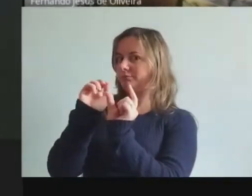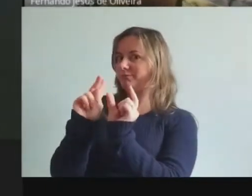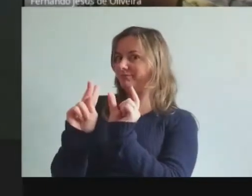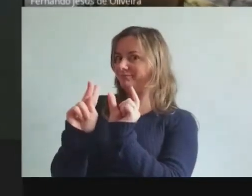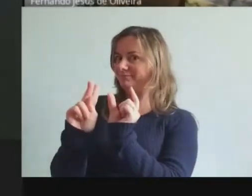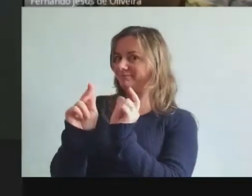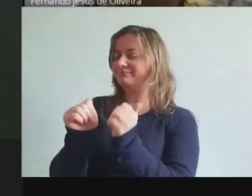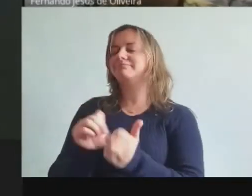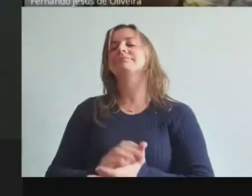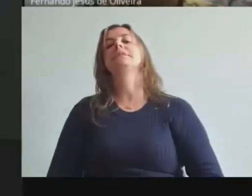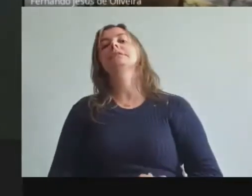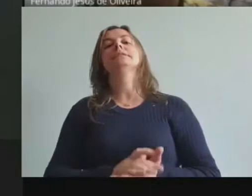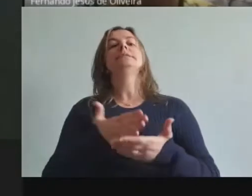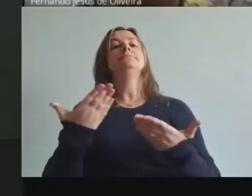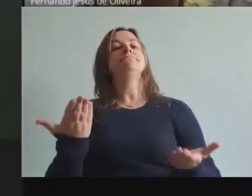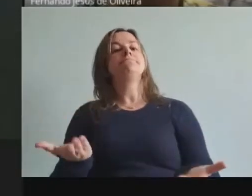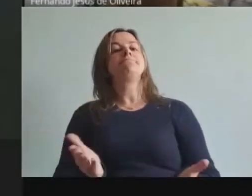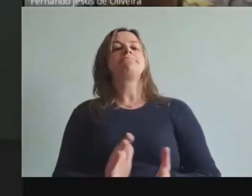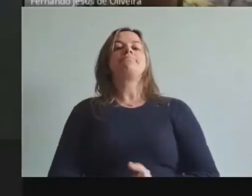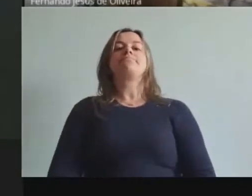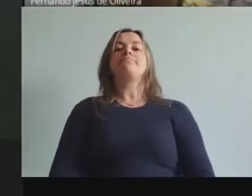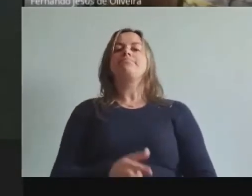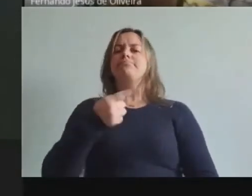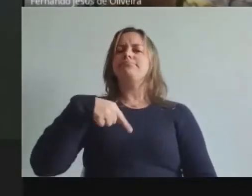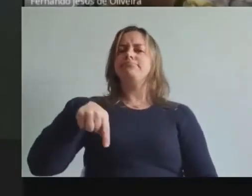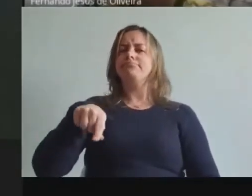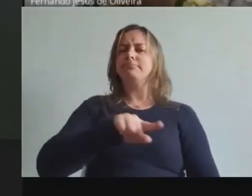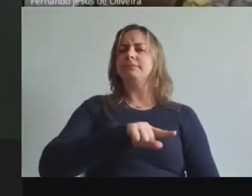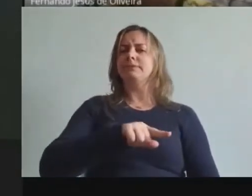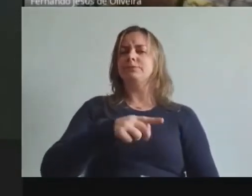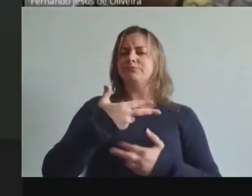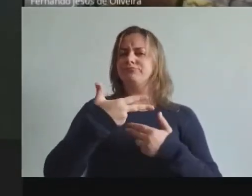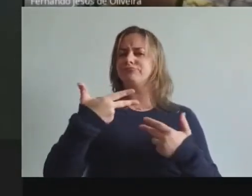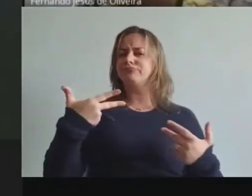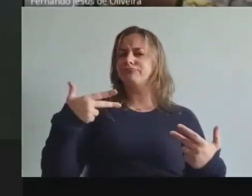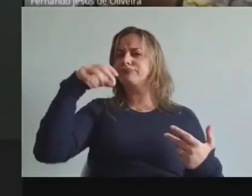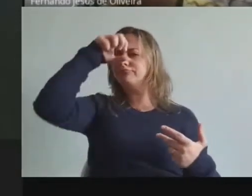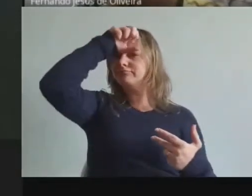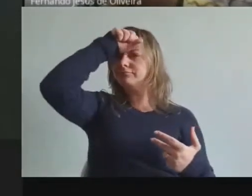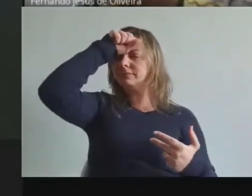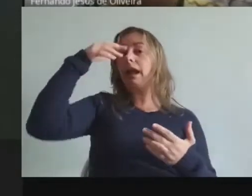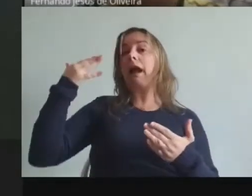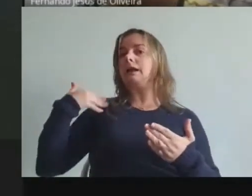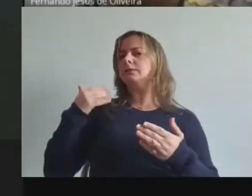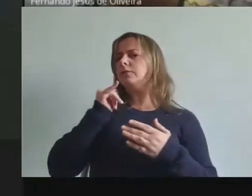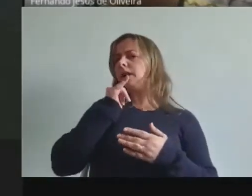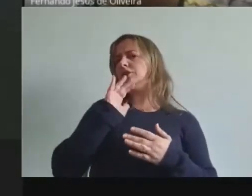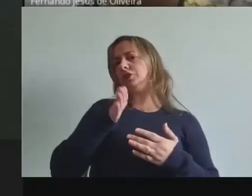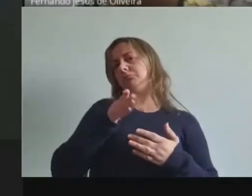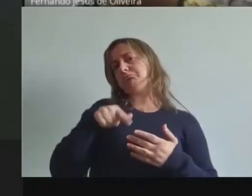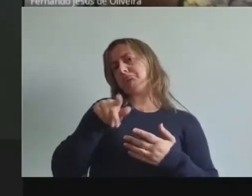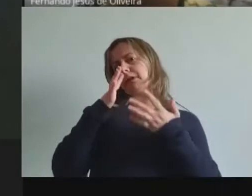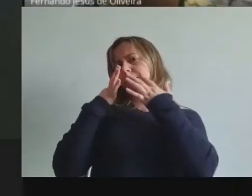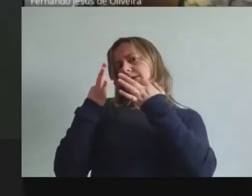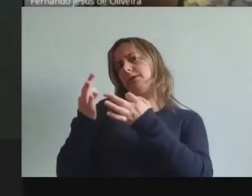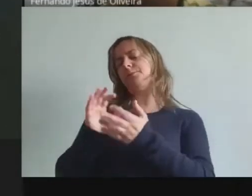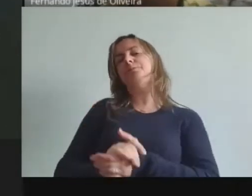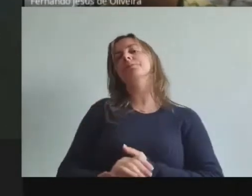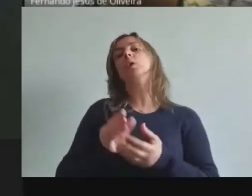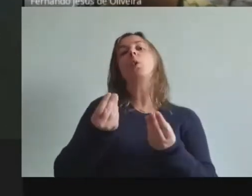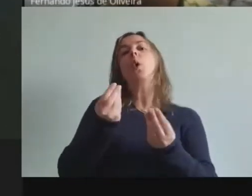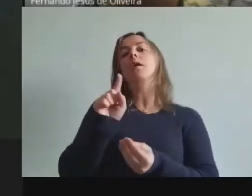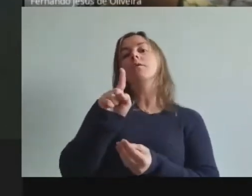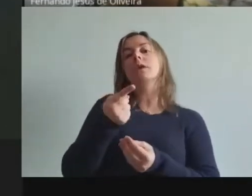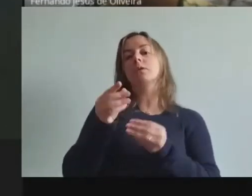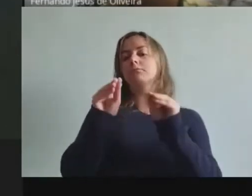Bom, e aí vocês vão ver uma coisa que eu até já falei que é rapidinho, não sei se vocês prestaram atenção. A gente pode andar com